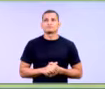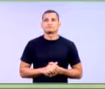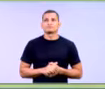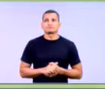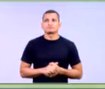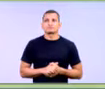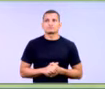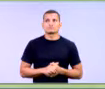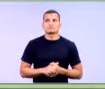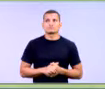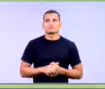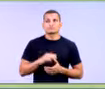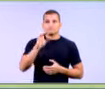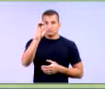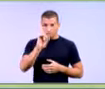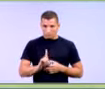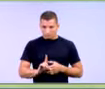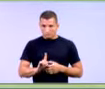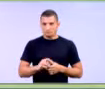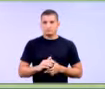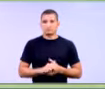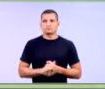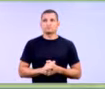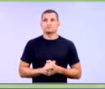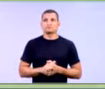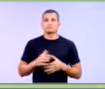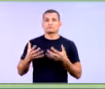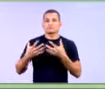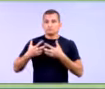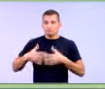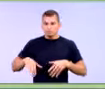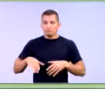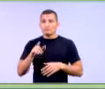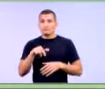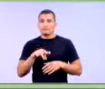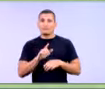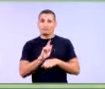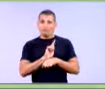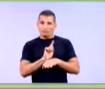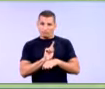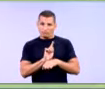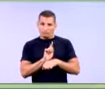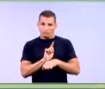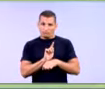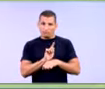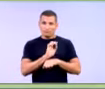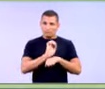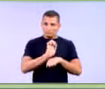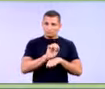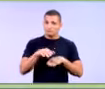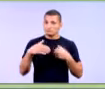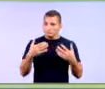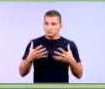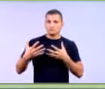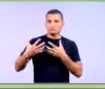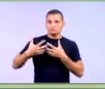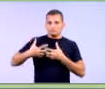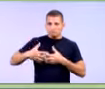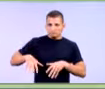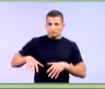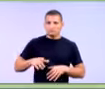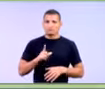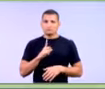Os direitos da instituição, né? Gerenciar o estágio. Então, o IFRO tem como